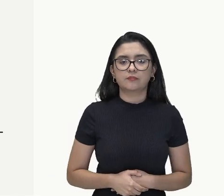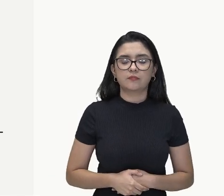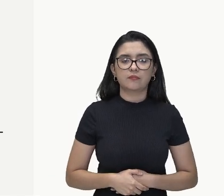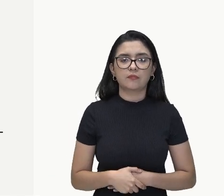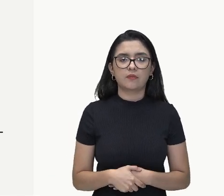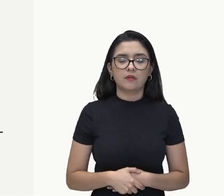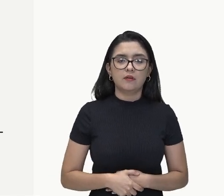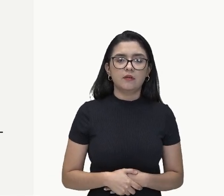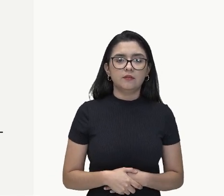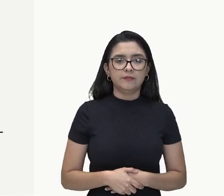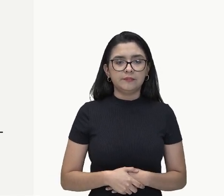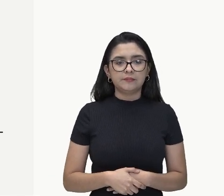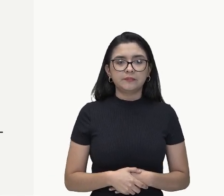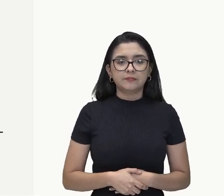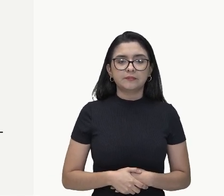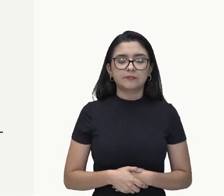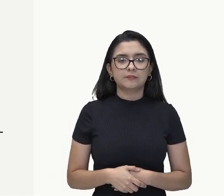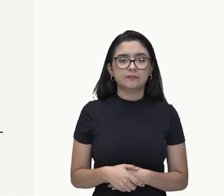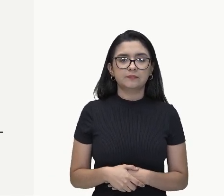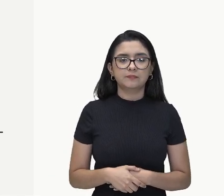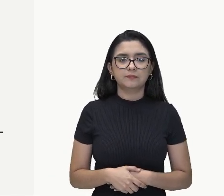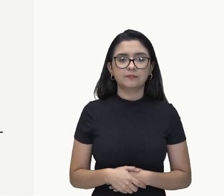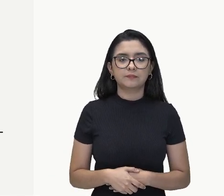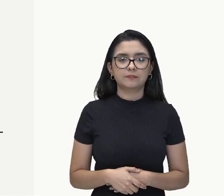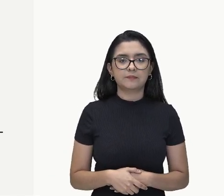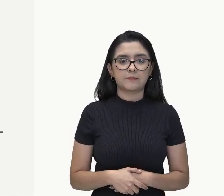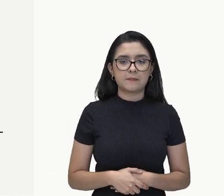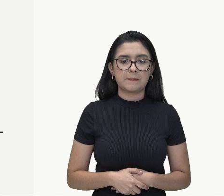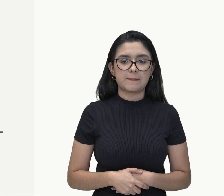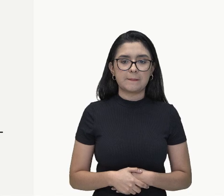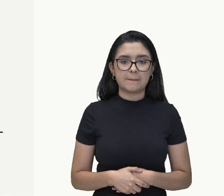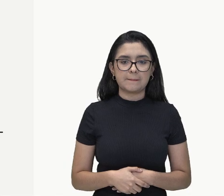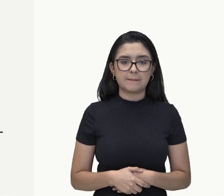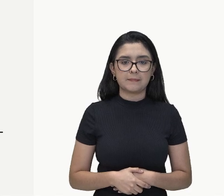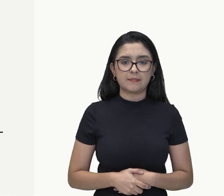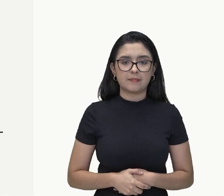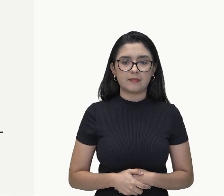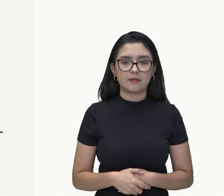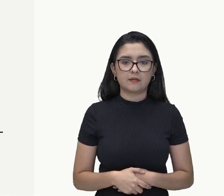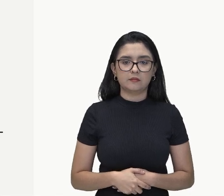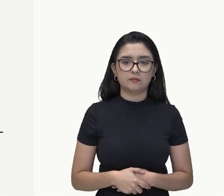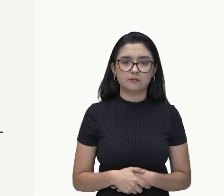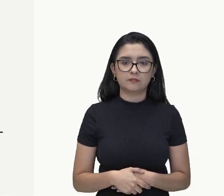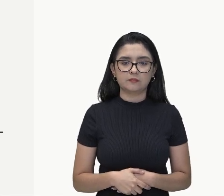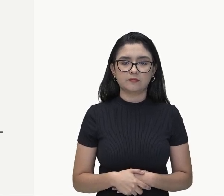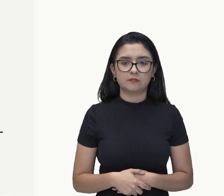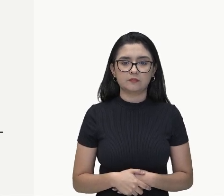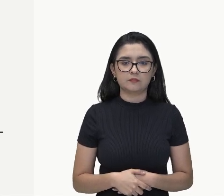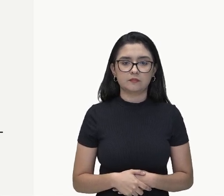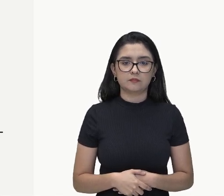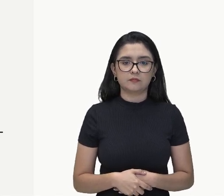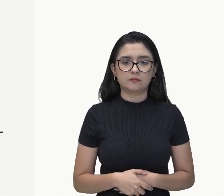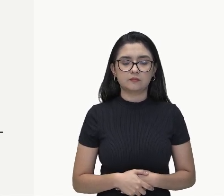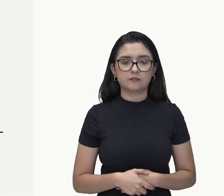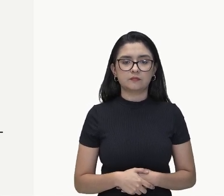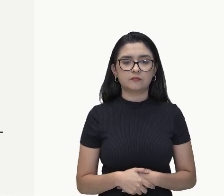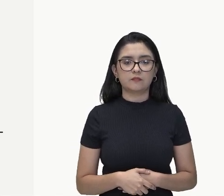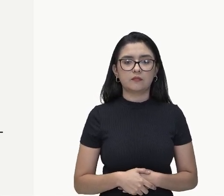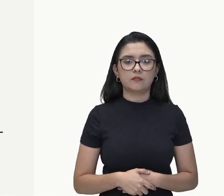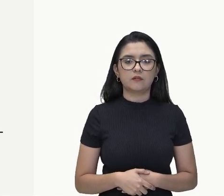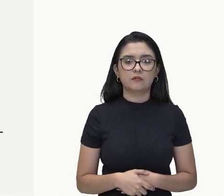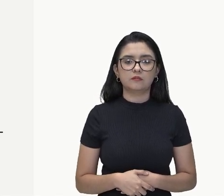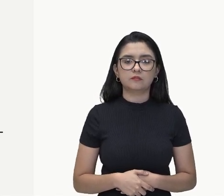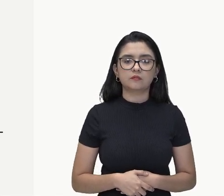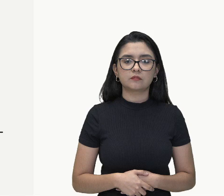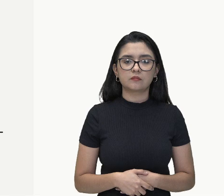isso, um monte. Desde lo alto de los cerros, veía allá abaixo, ele via lá embaixo, el